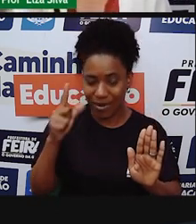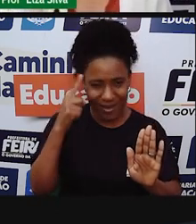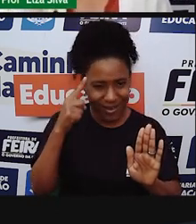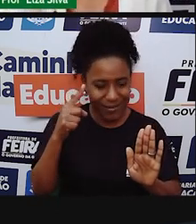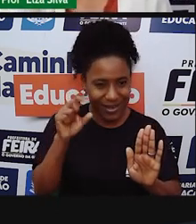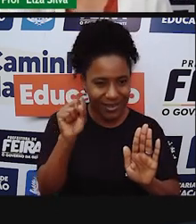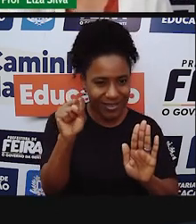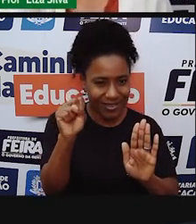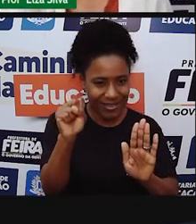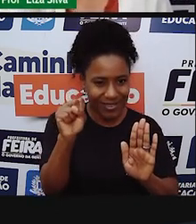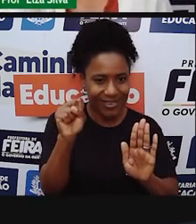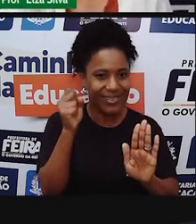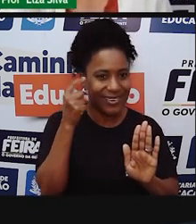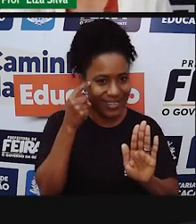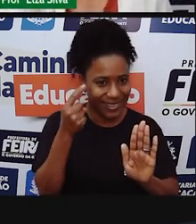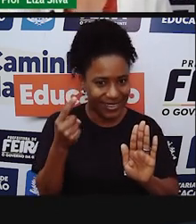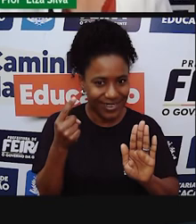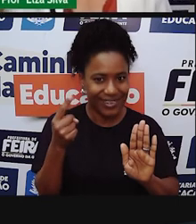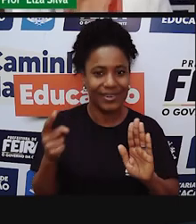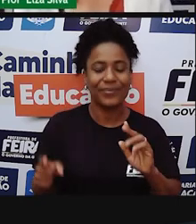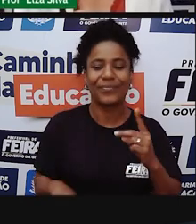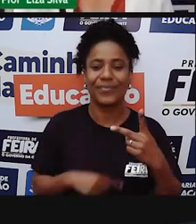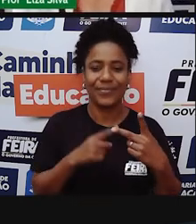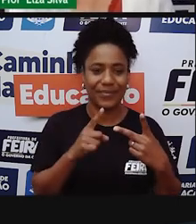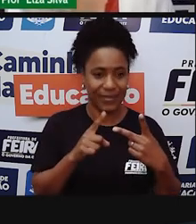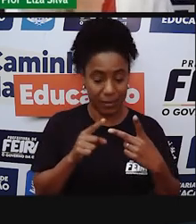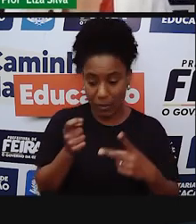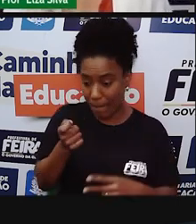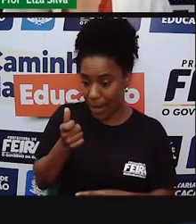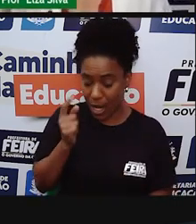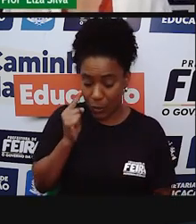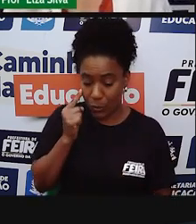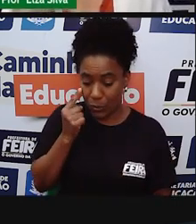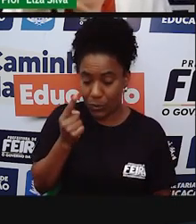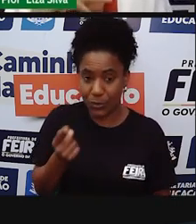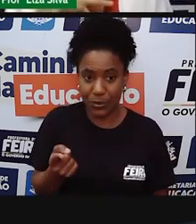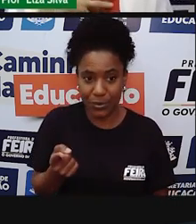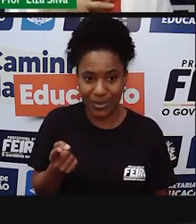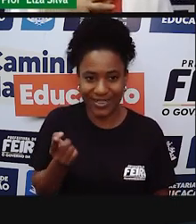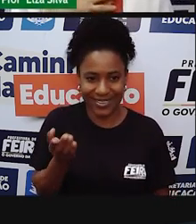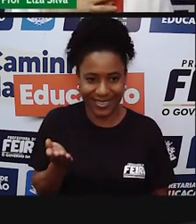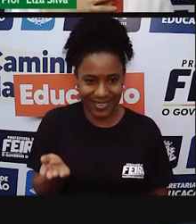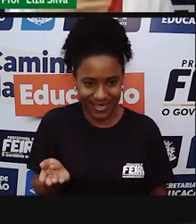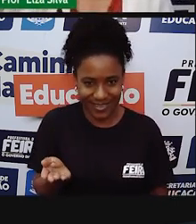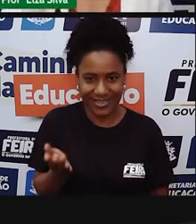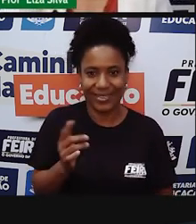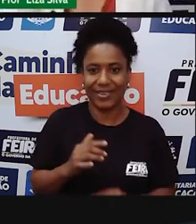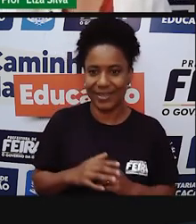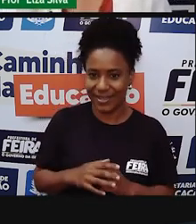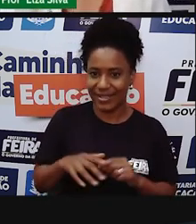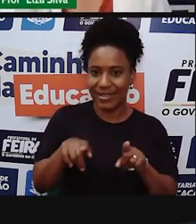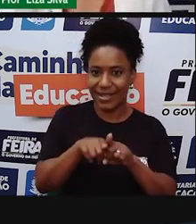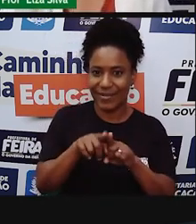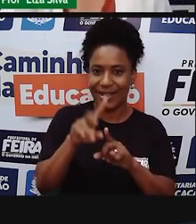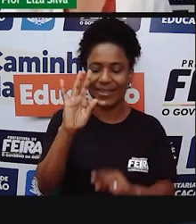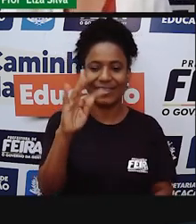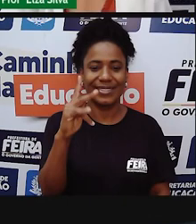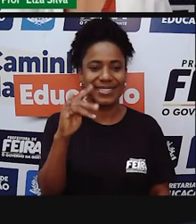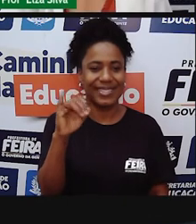mim. This, singular, que eu também me refiro a coisas que estão perto de mim.